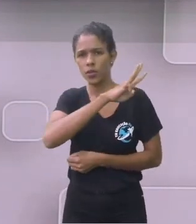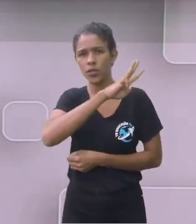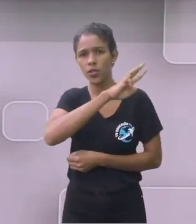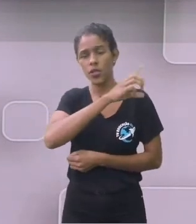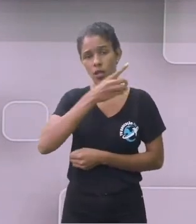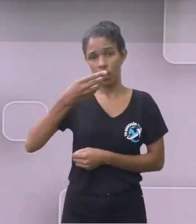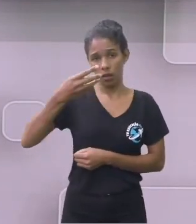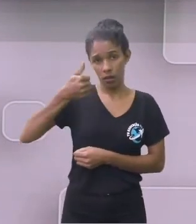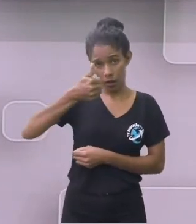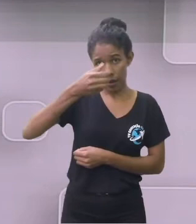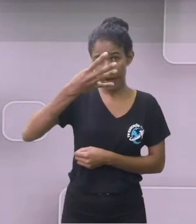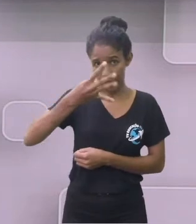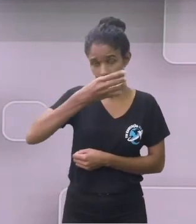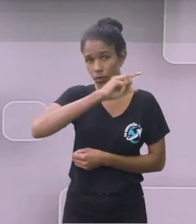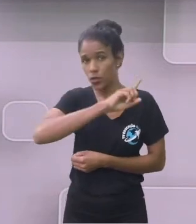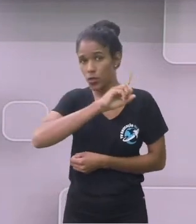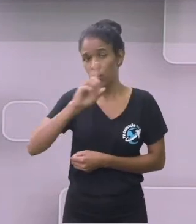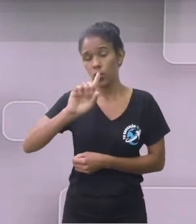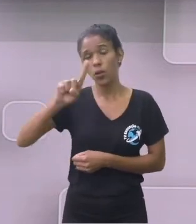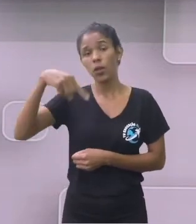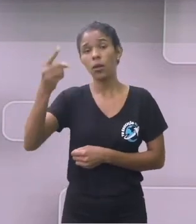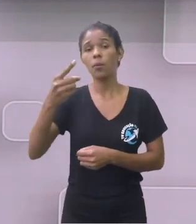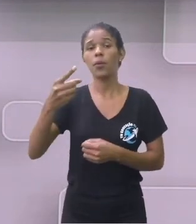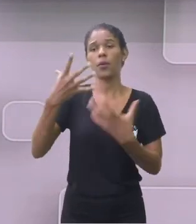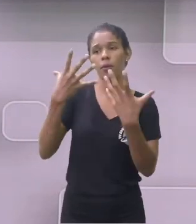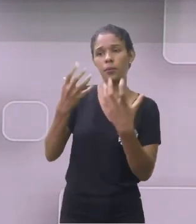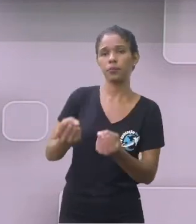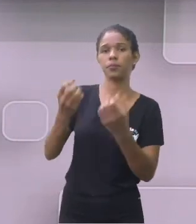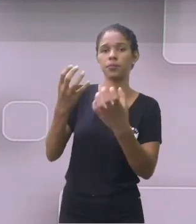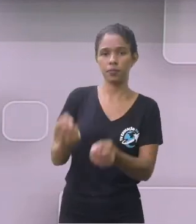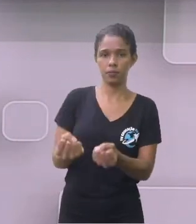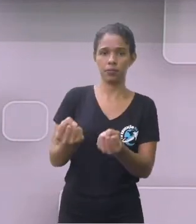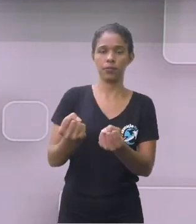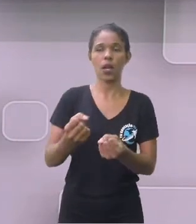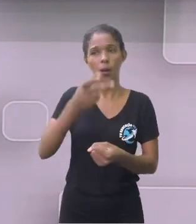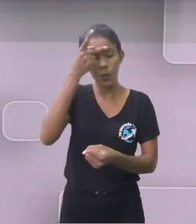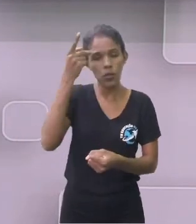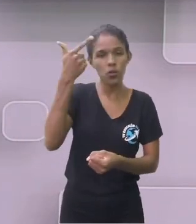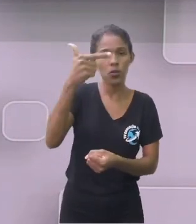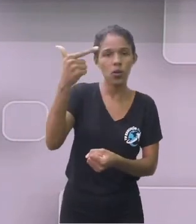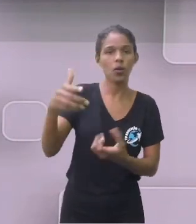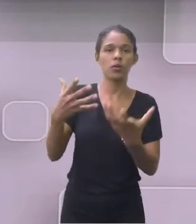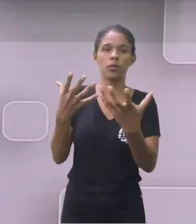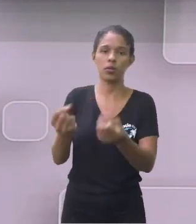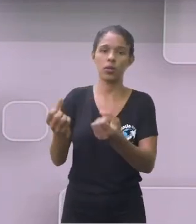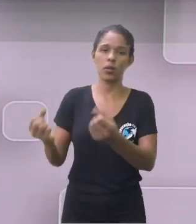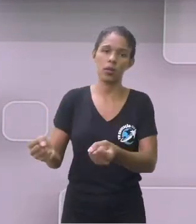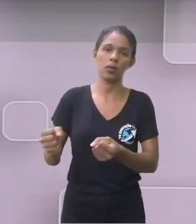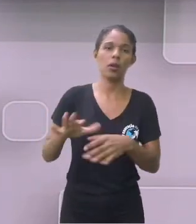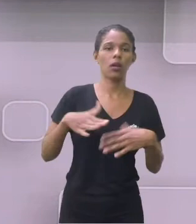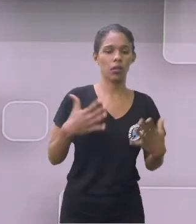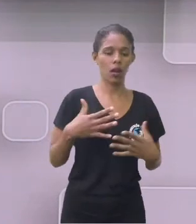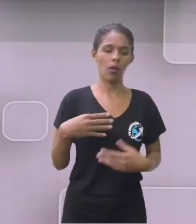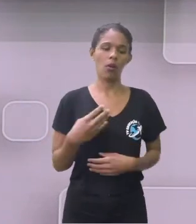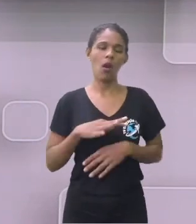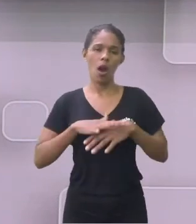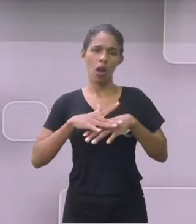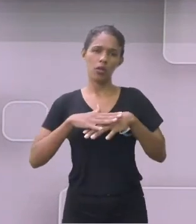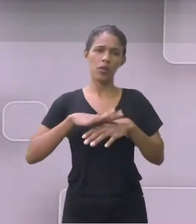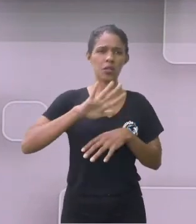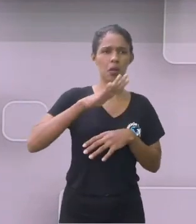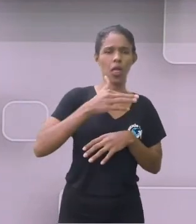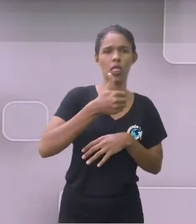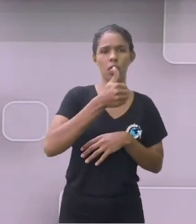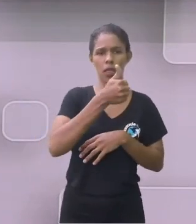apresenta sintomas leves, a transmissão do vírus para outra pessoa pode acontecer por cerca de 14 dias. Já nos casos